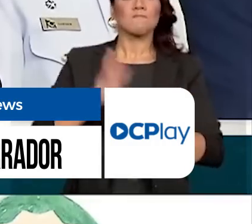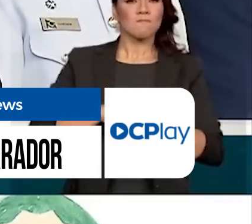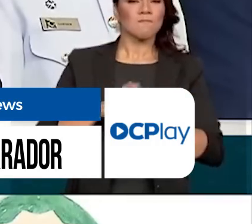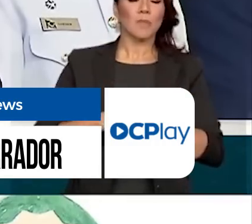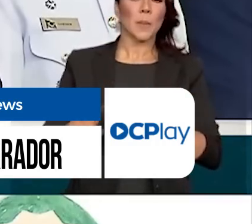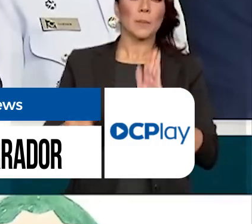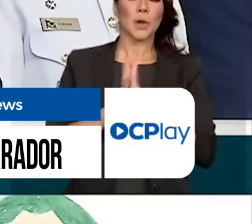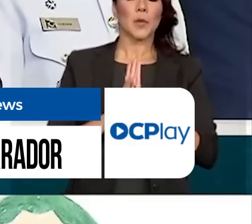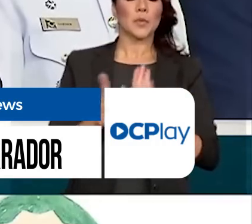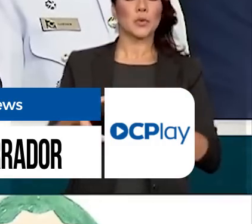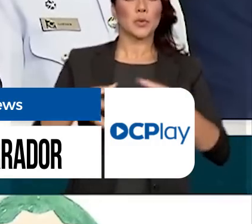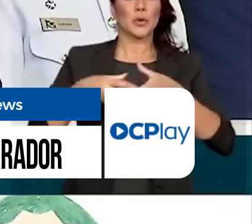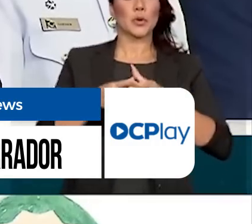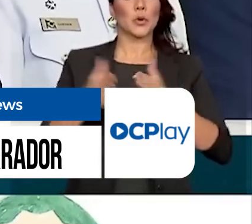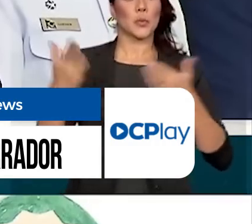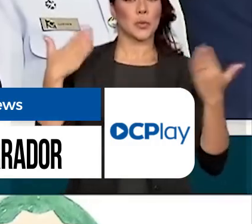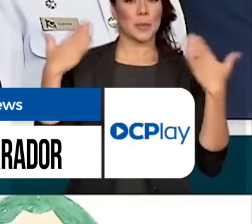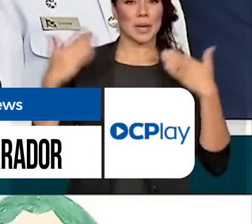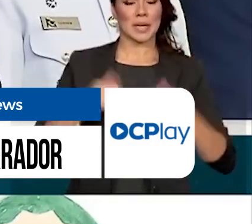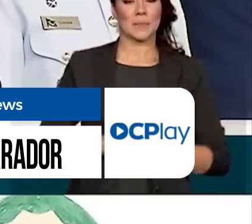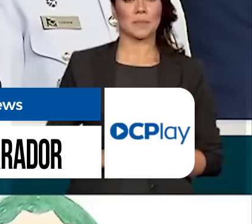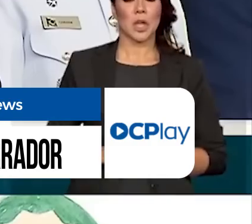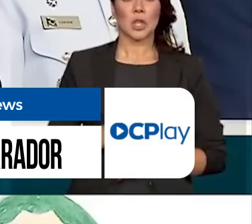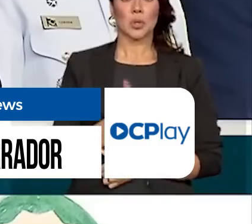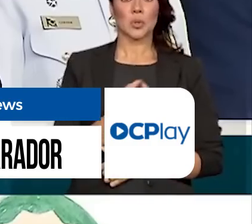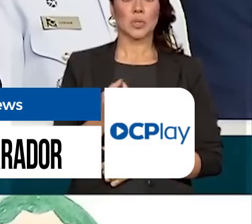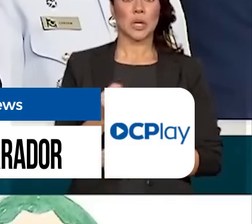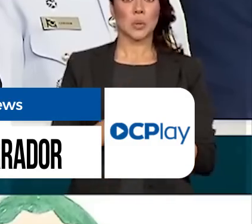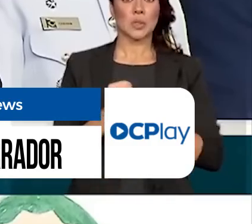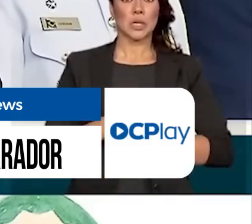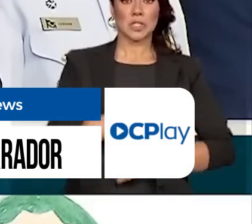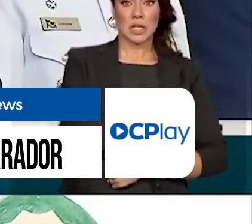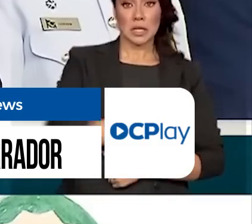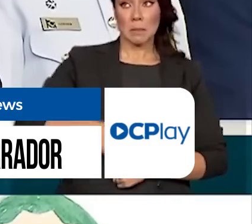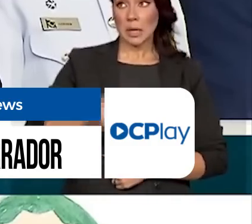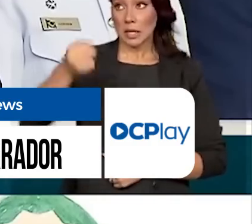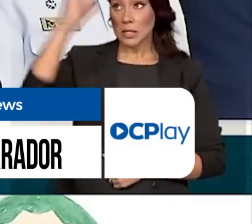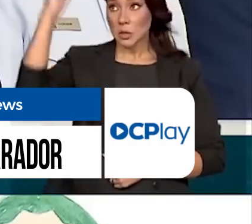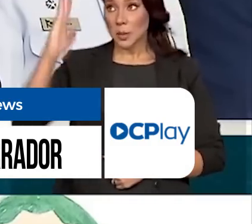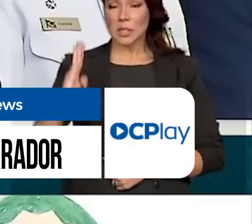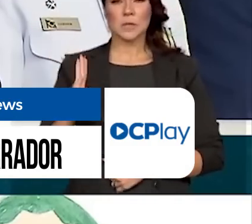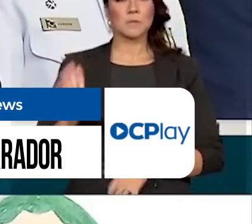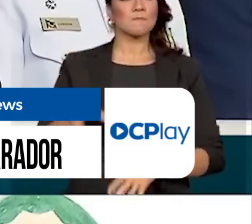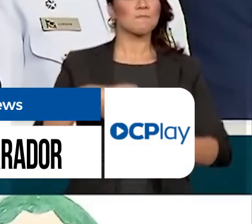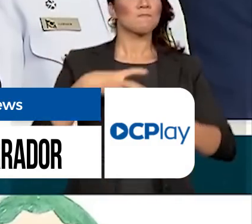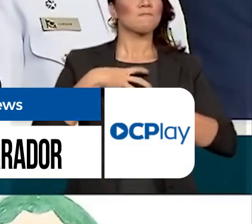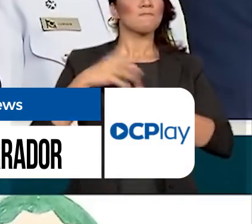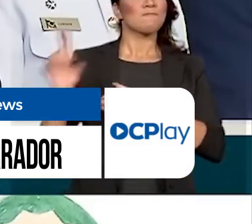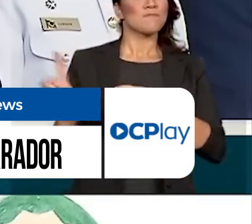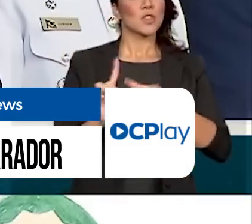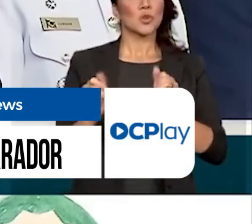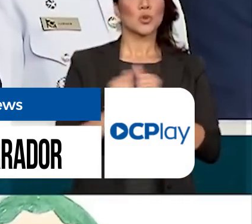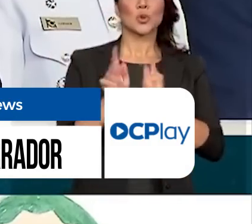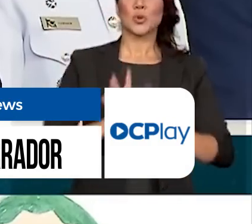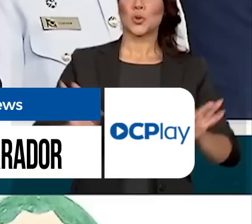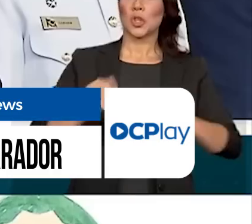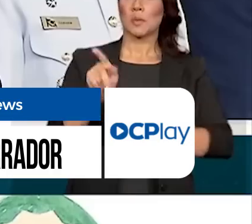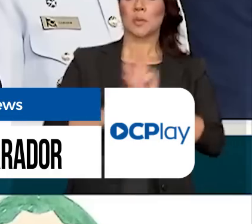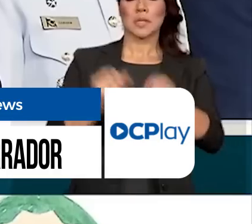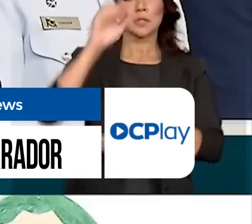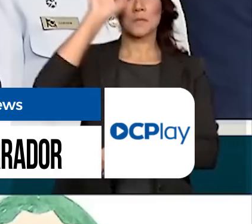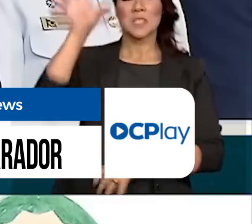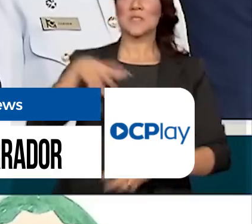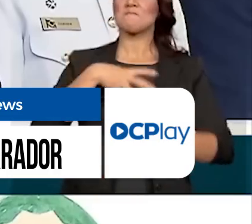nossa Força Naval. No ano do bicentenário de nossa independência, sinto-me, juntamente com todos os